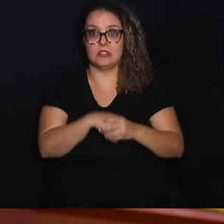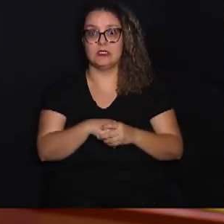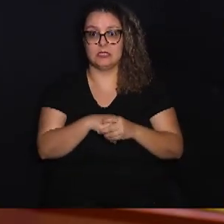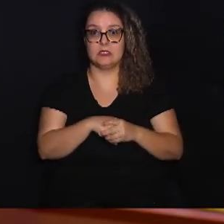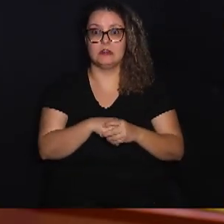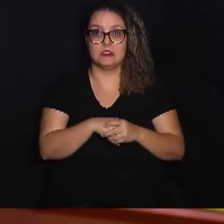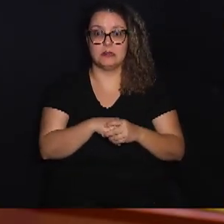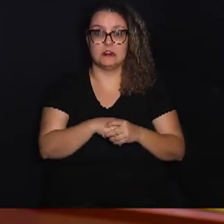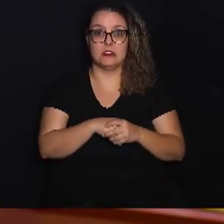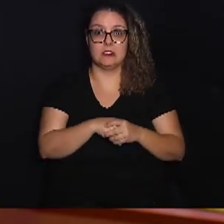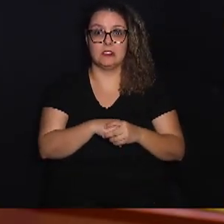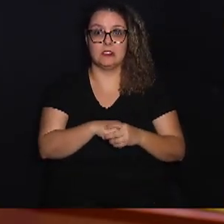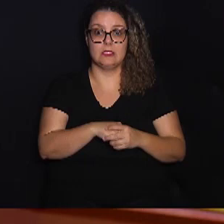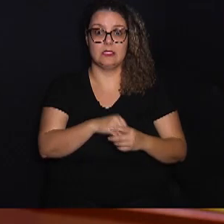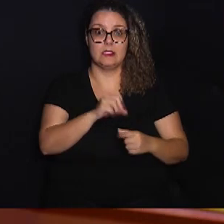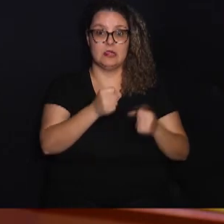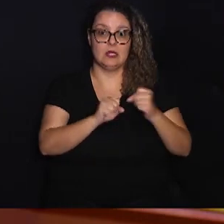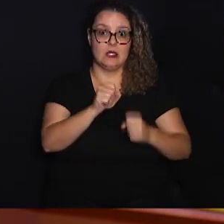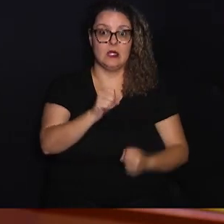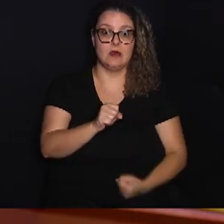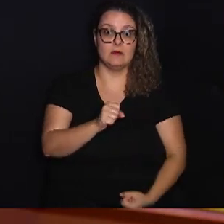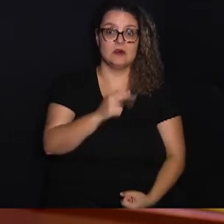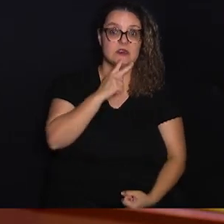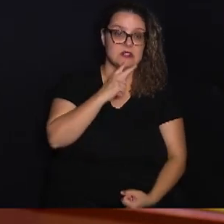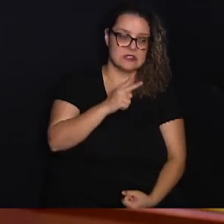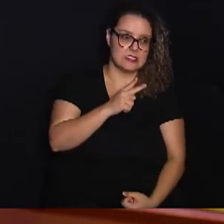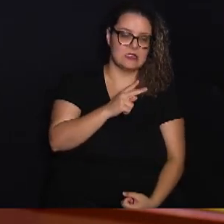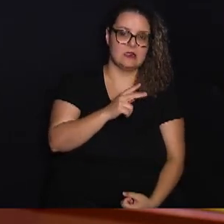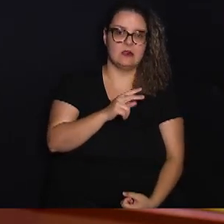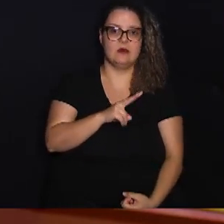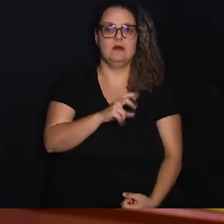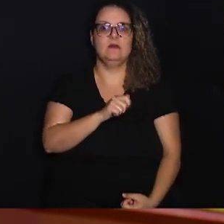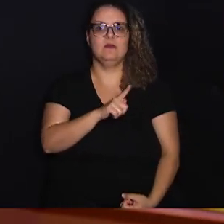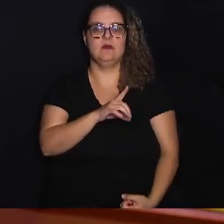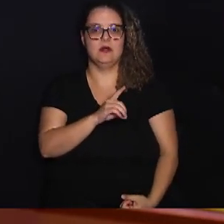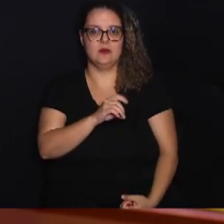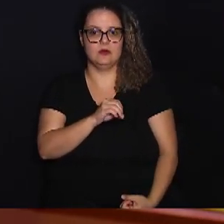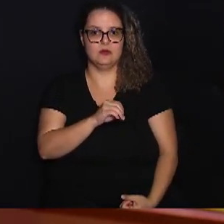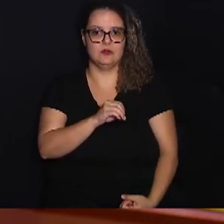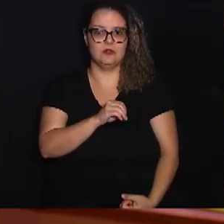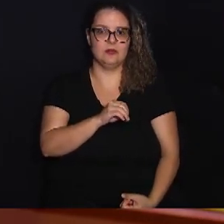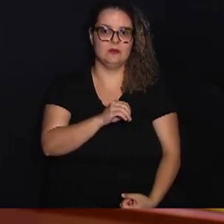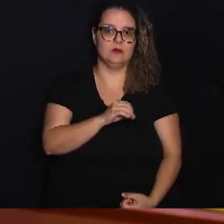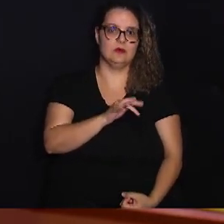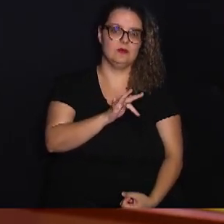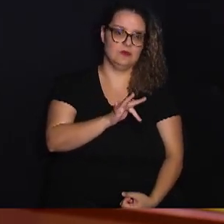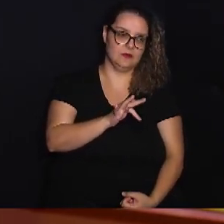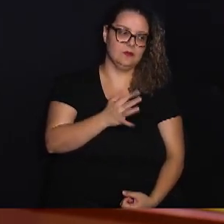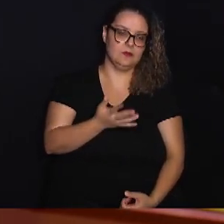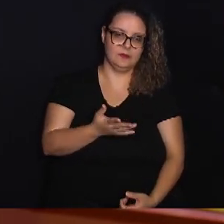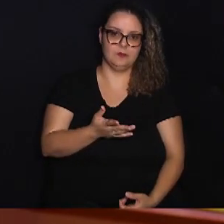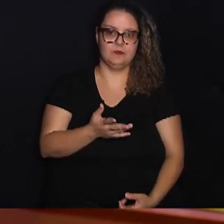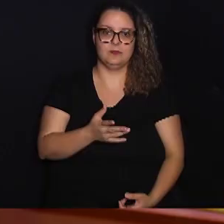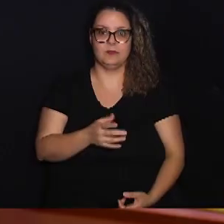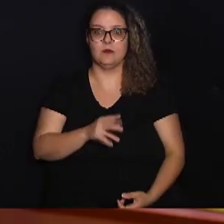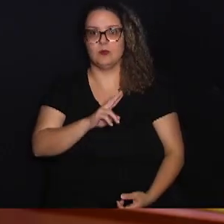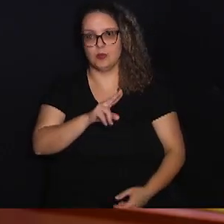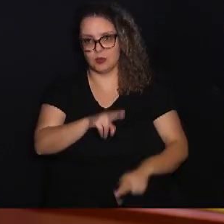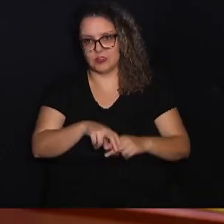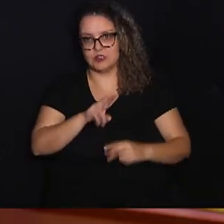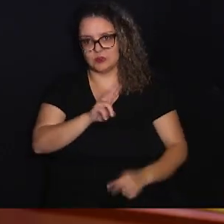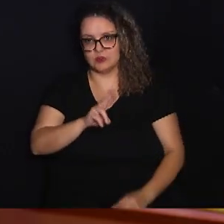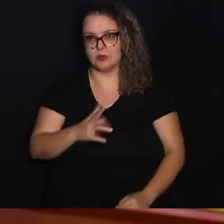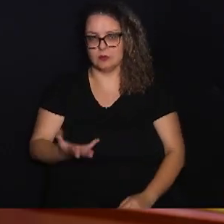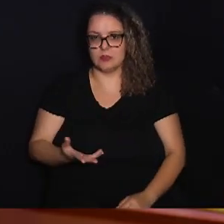da fábrica de cigarros Waldorf Astoria. E é por isso que leva o nome Pedagogia Waldorf. E a pedagogia Waldorf, a gente